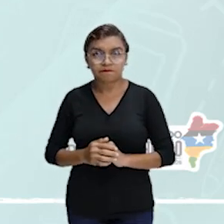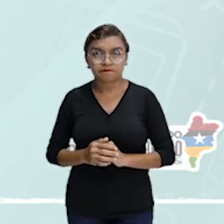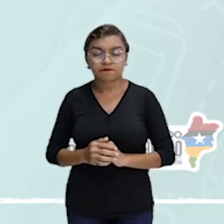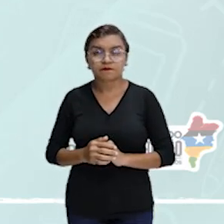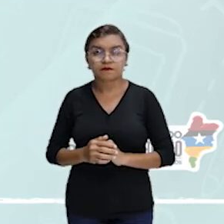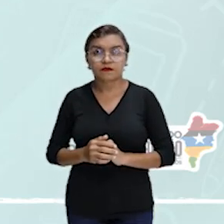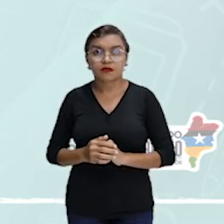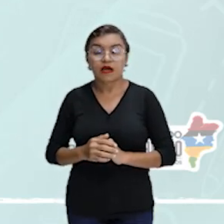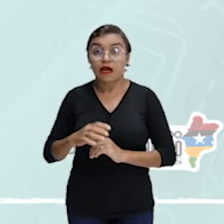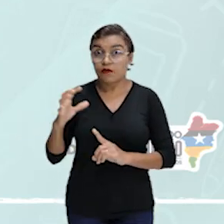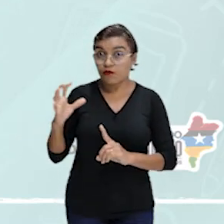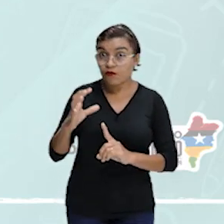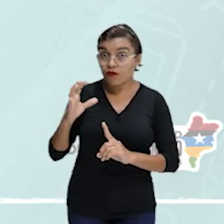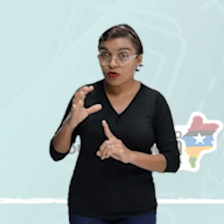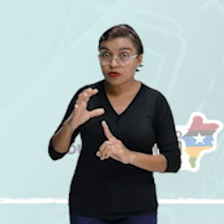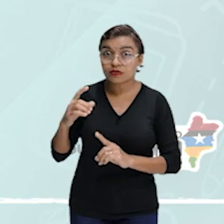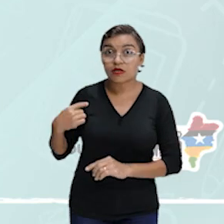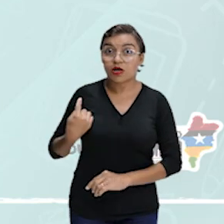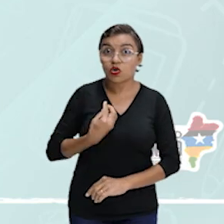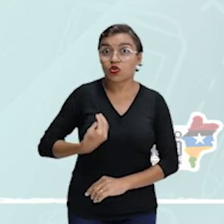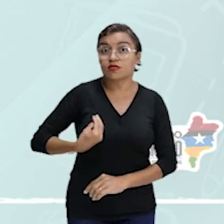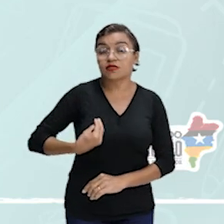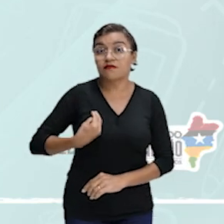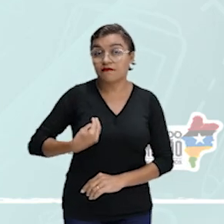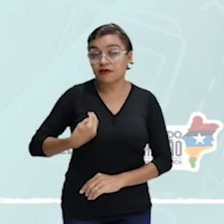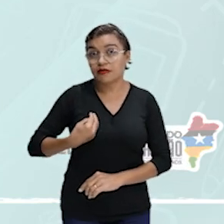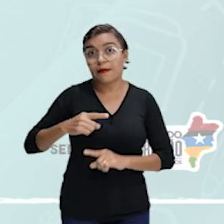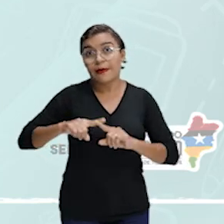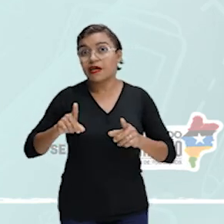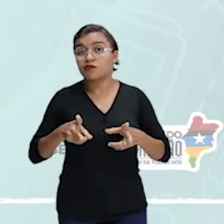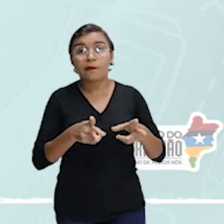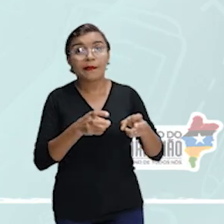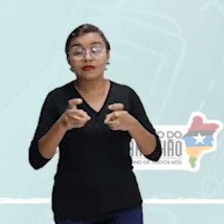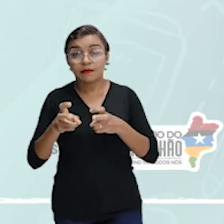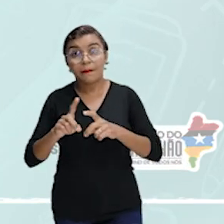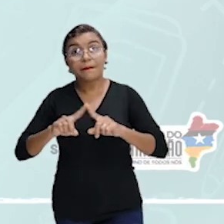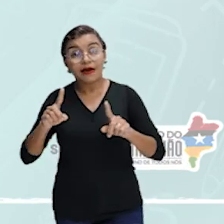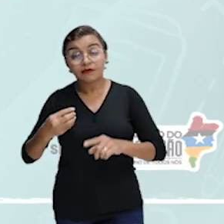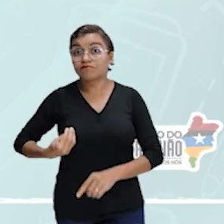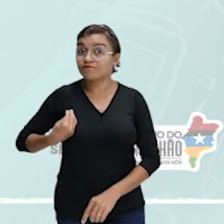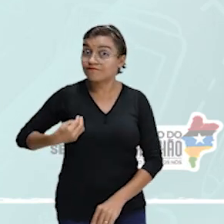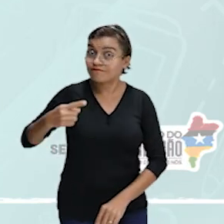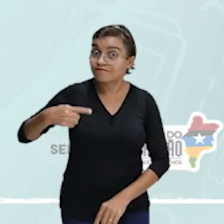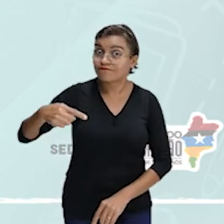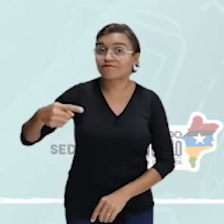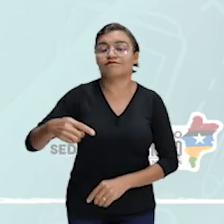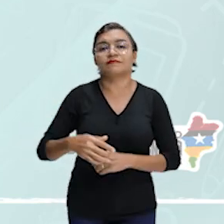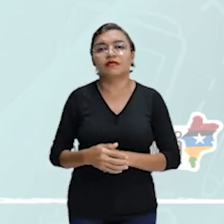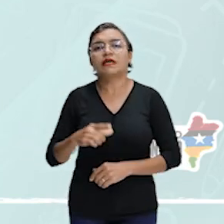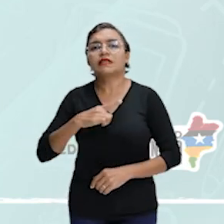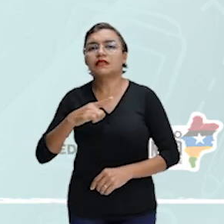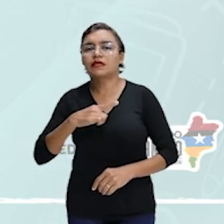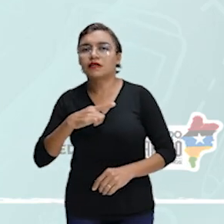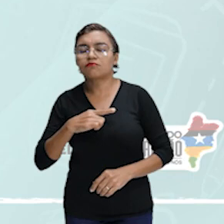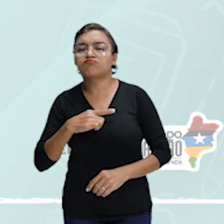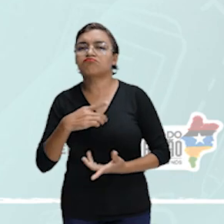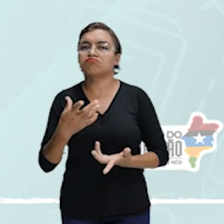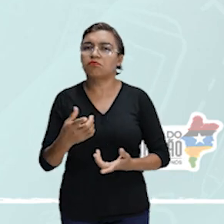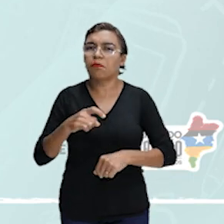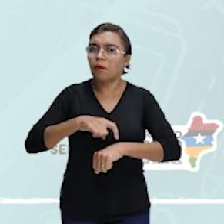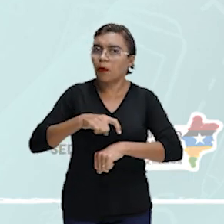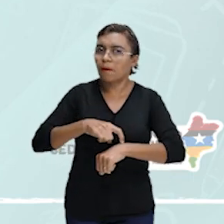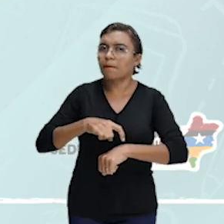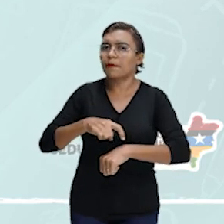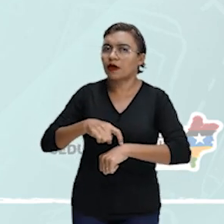não percebendo, mas você vai entender agora que está no teu dia a dia. Tem situações aí as mais variadas possíveis que ela